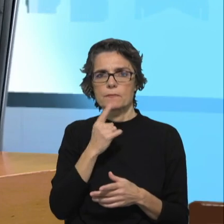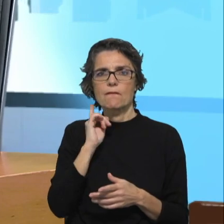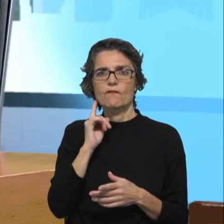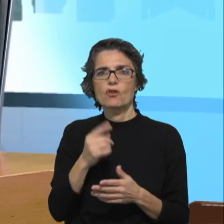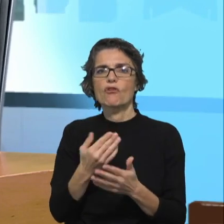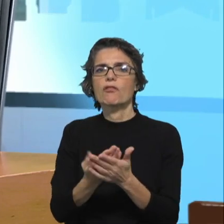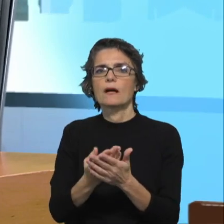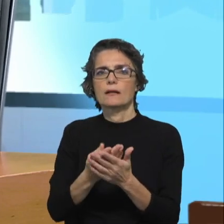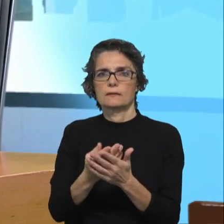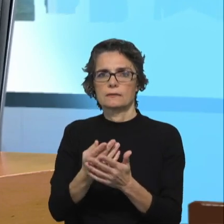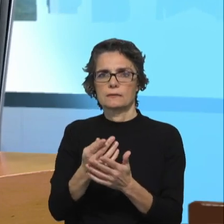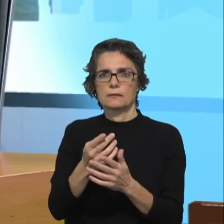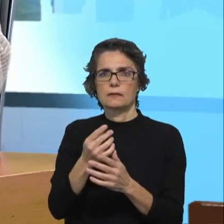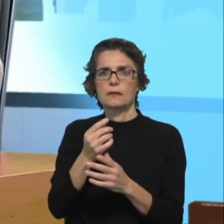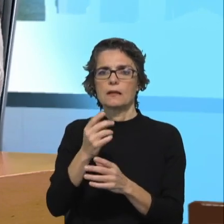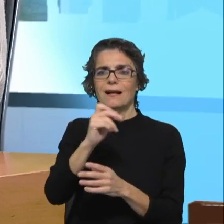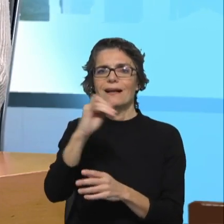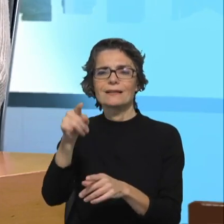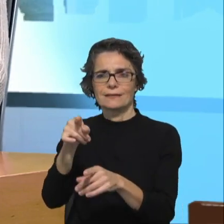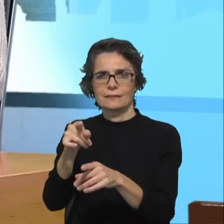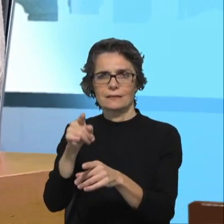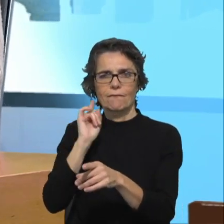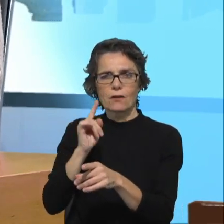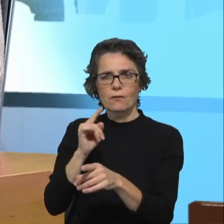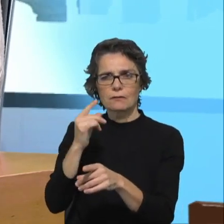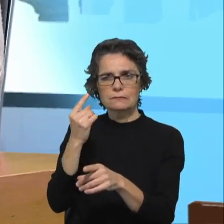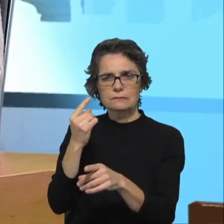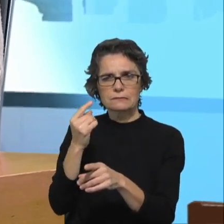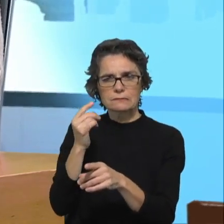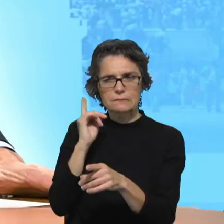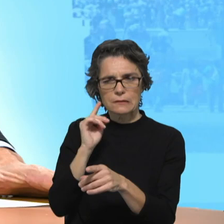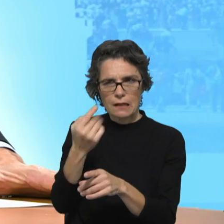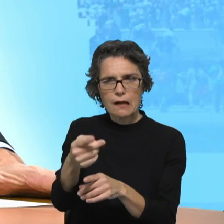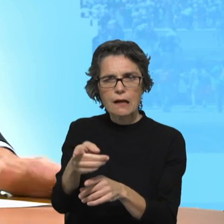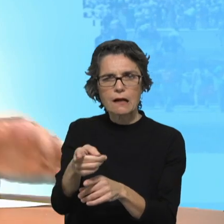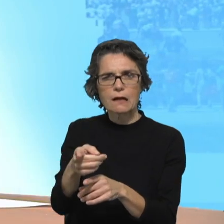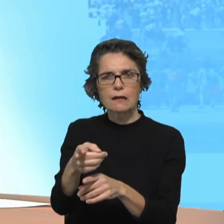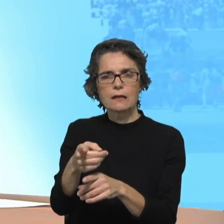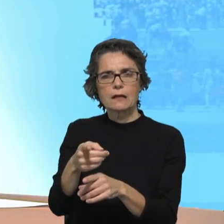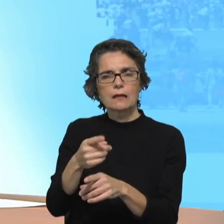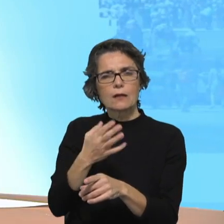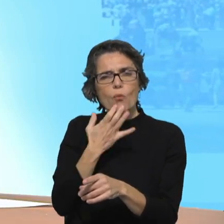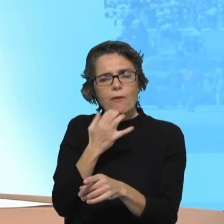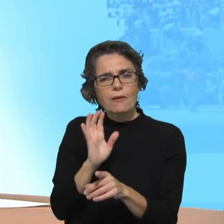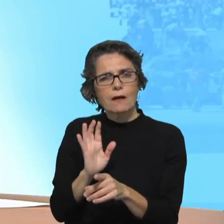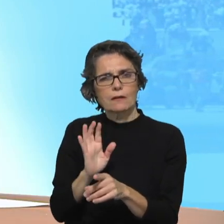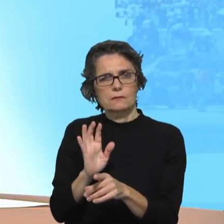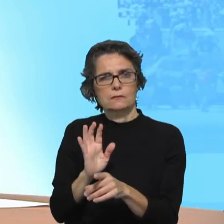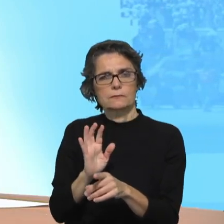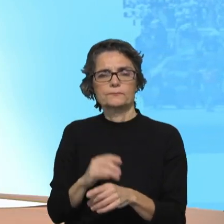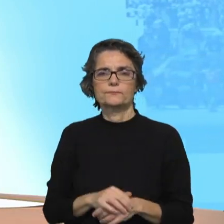de abraçarmos cegamente estas novas tecnologias. Assumindo que, de facto, a inteligência